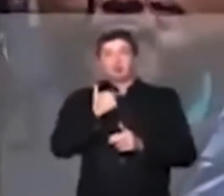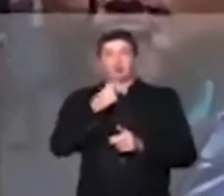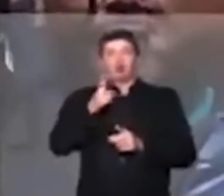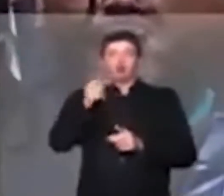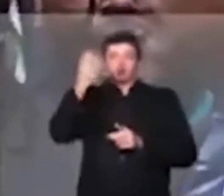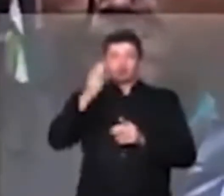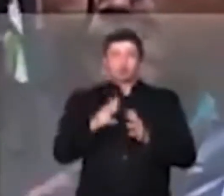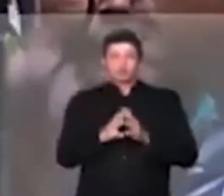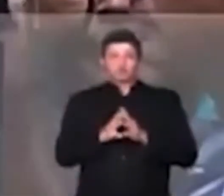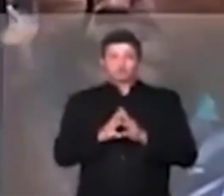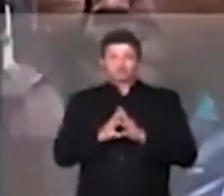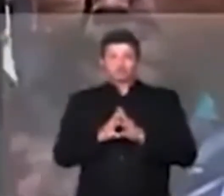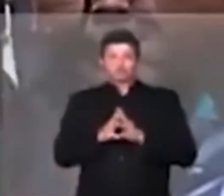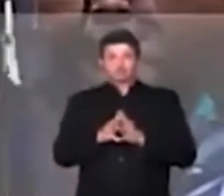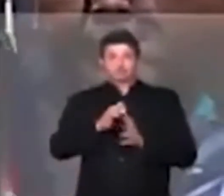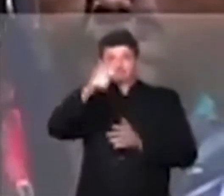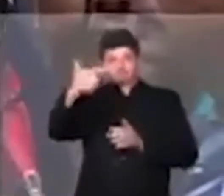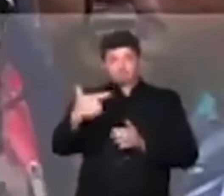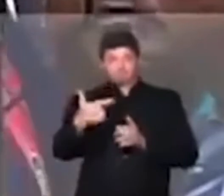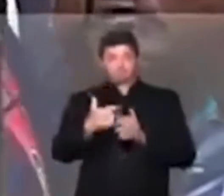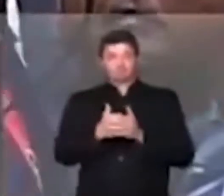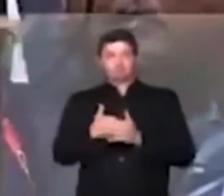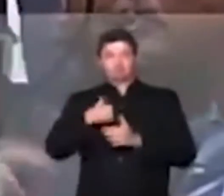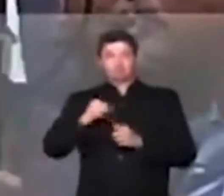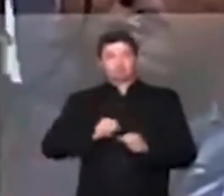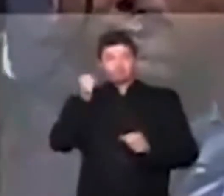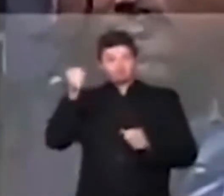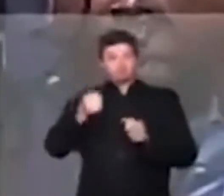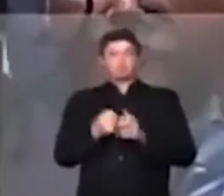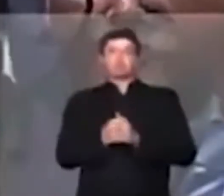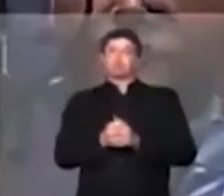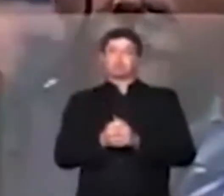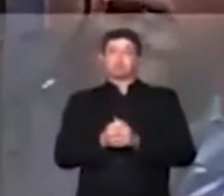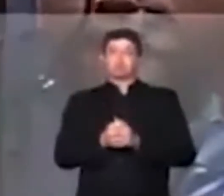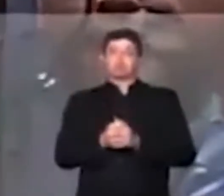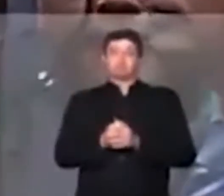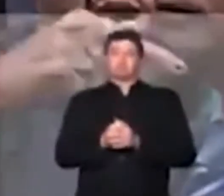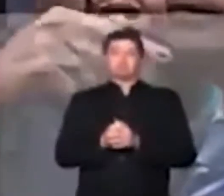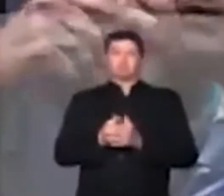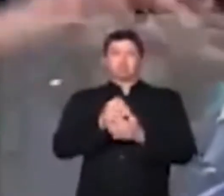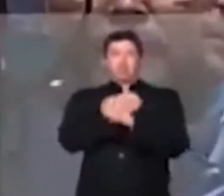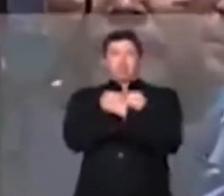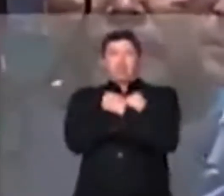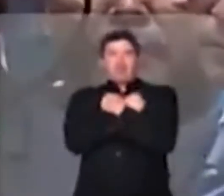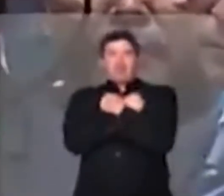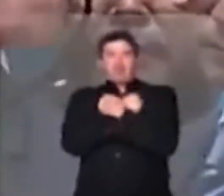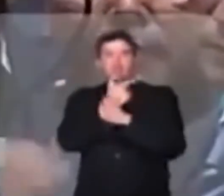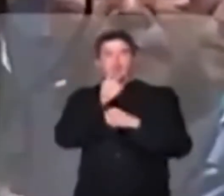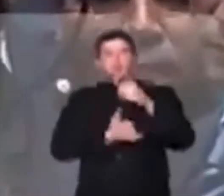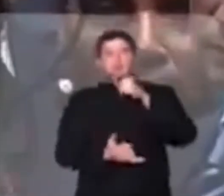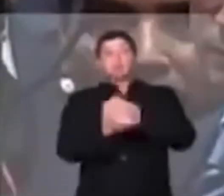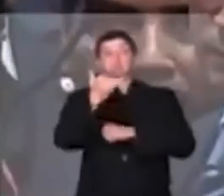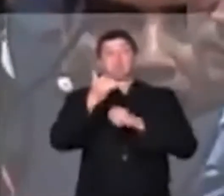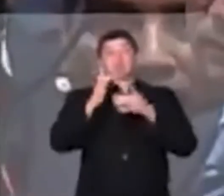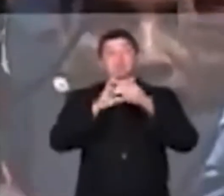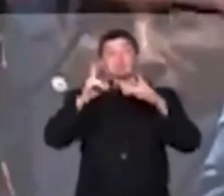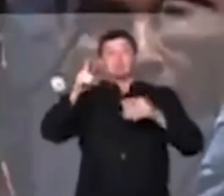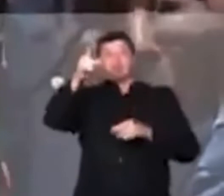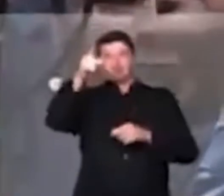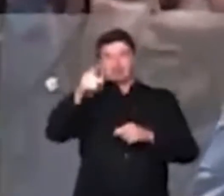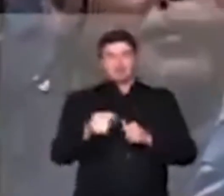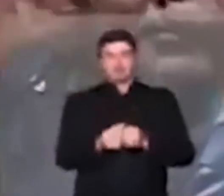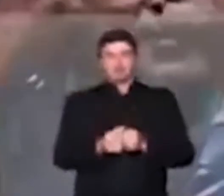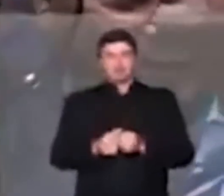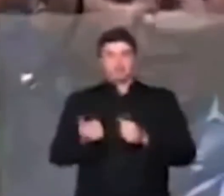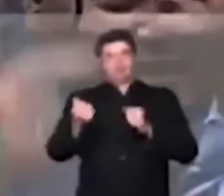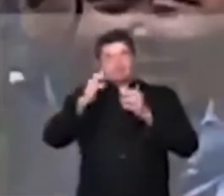isso. Segundo, a minha indignação de vê-lo abraçado com um traidor da democracia que